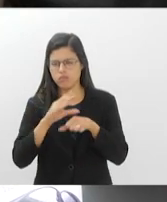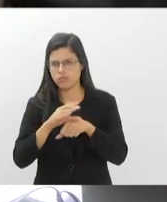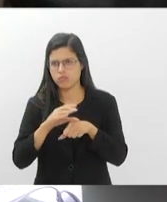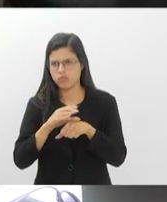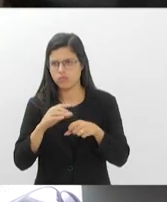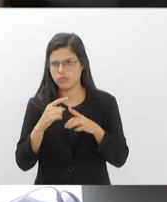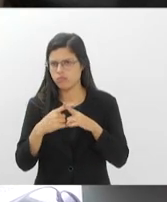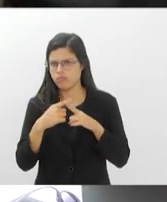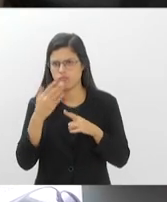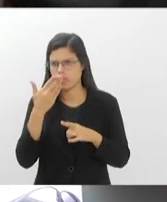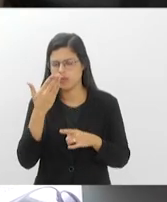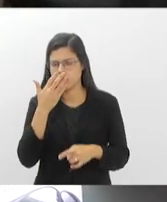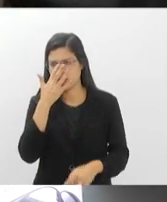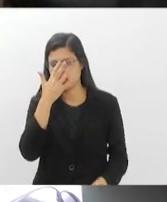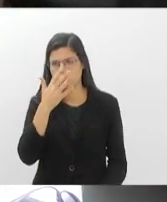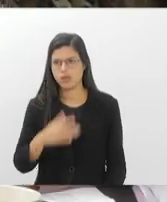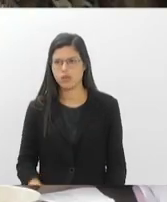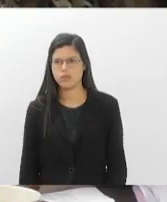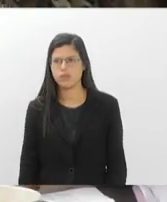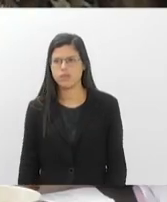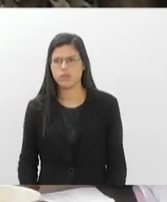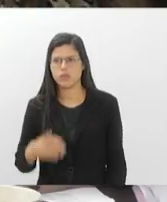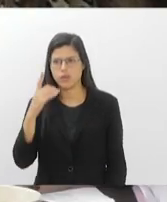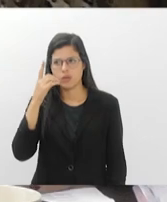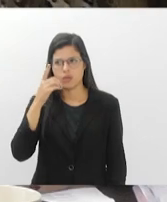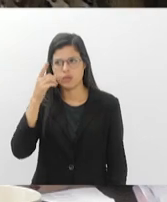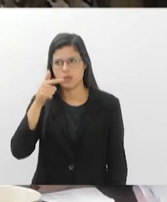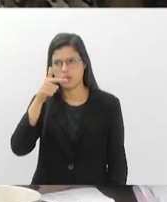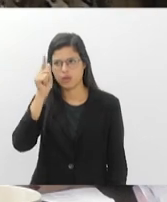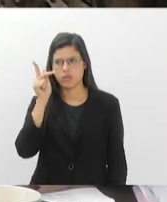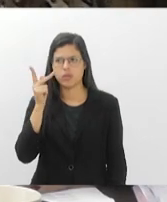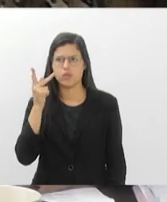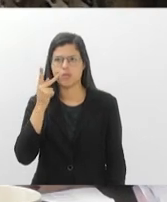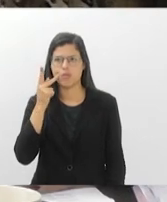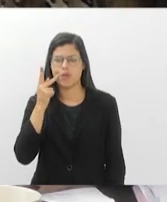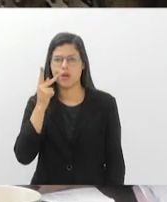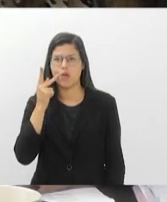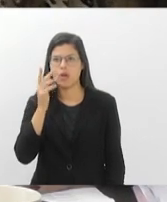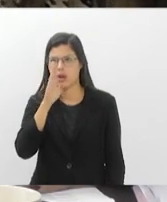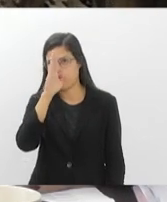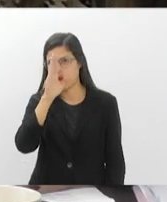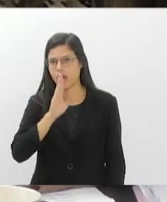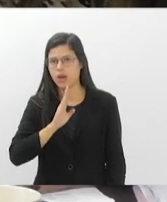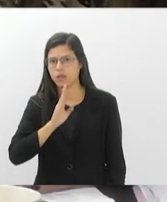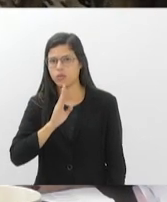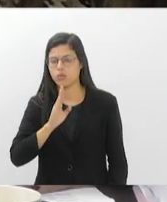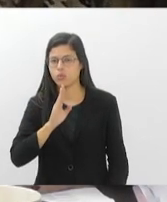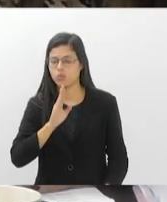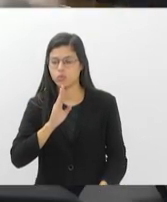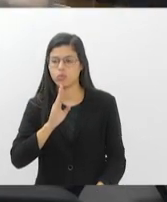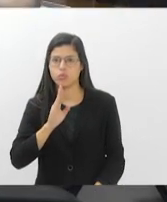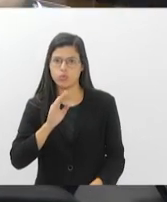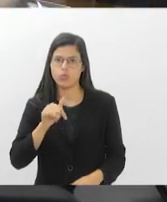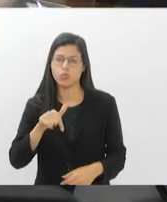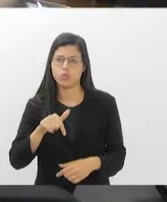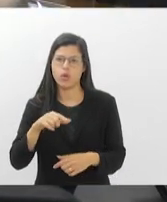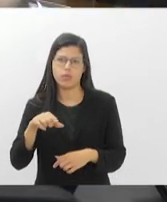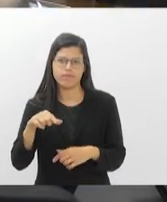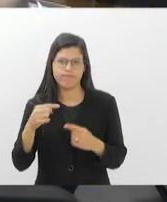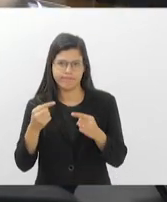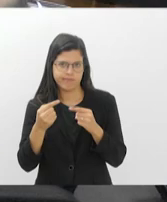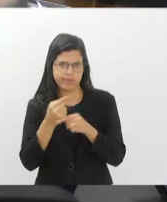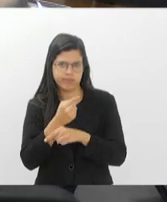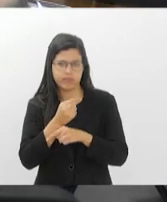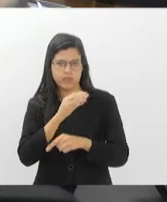Deputado Rodrigo Amorim? Deputado Luiz Paulo. O serviço é gratuito, viola a súmula 10 da CCJ, porque não aponta a fonte